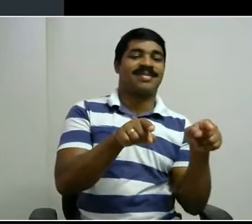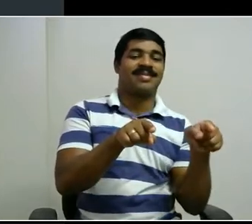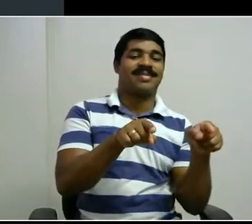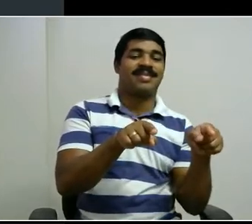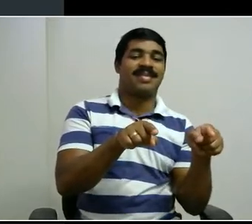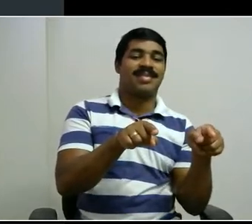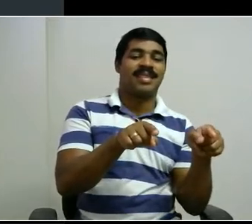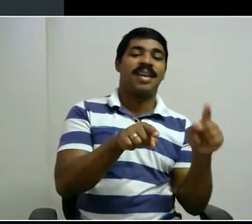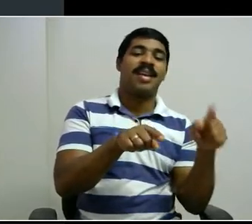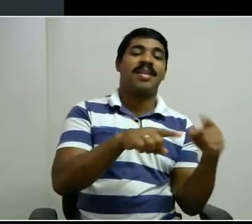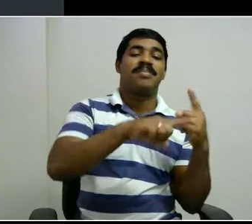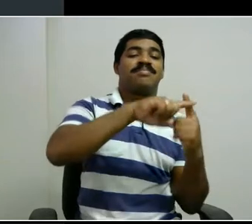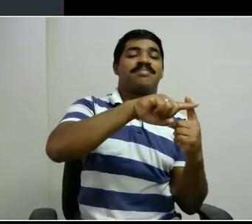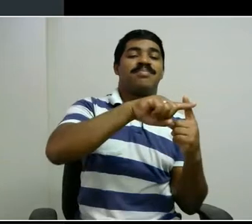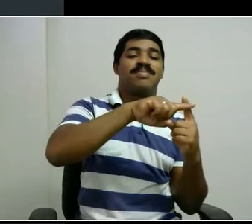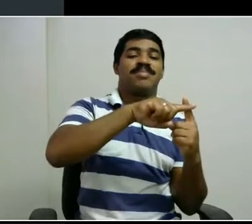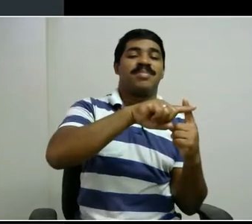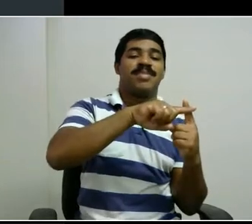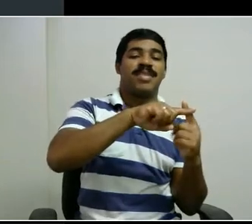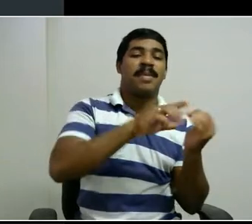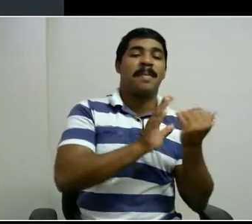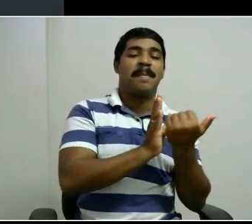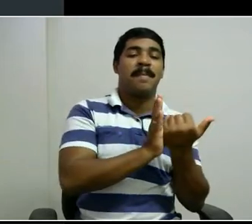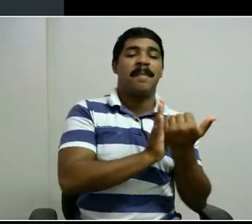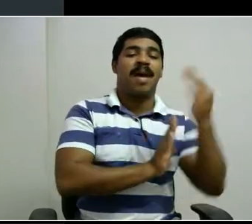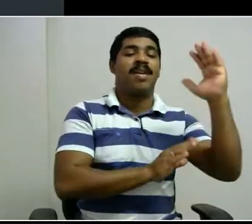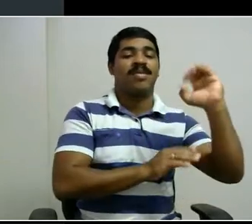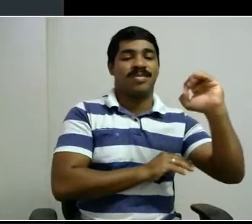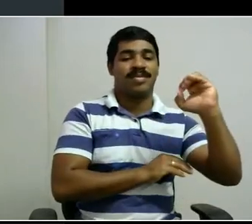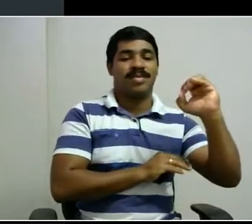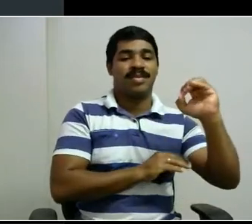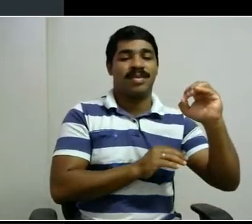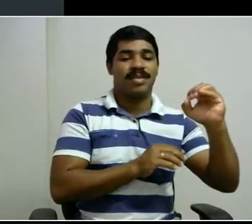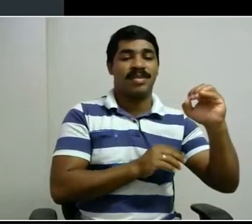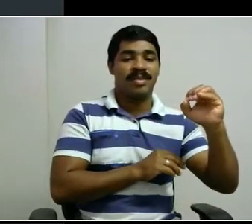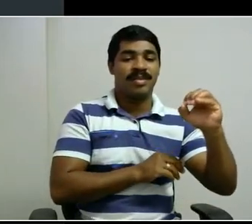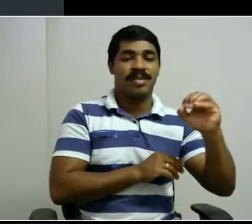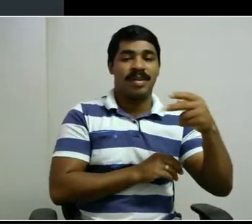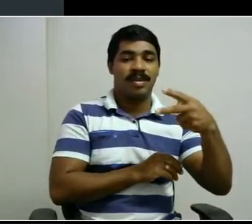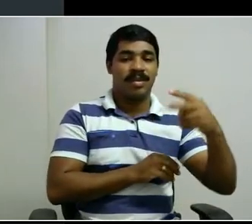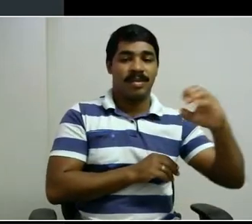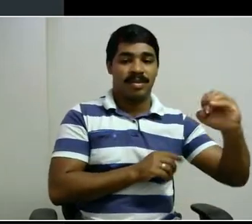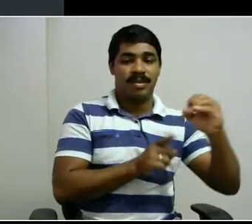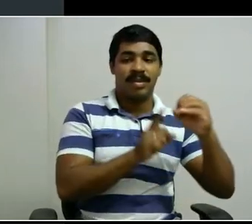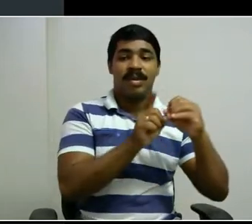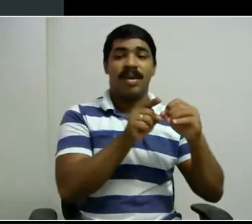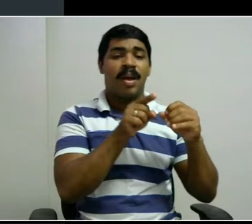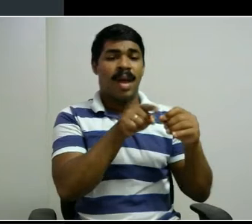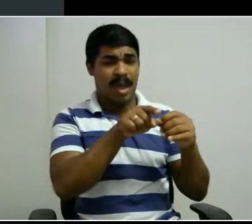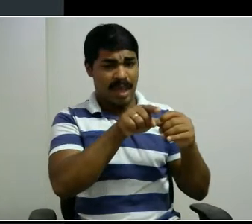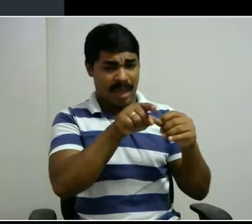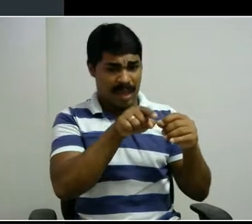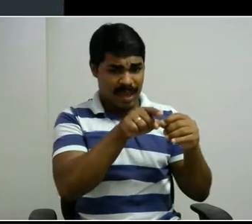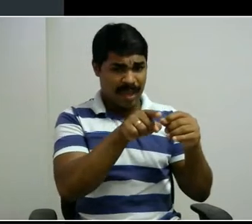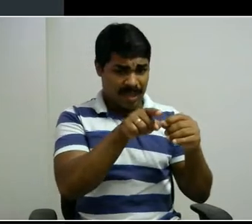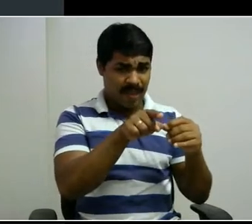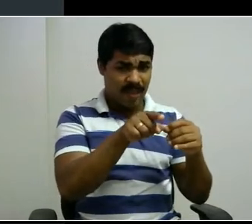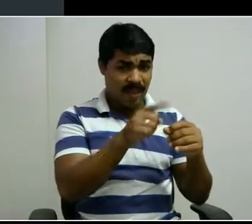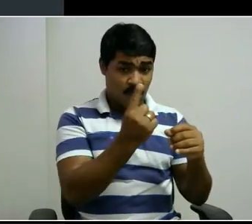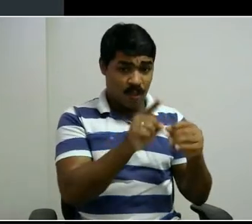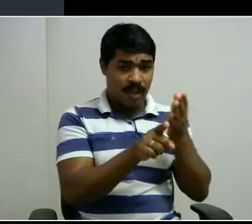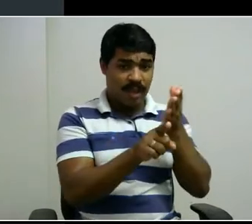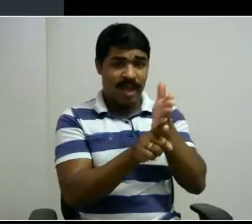valor que ela vai me dar vai ser um valor maior que zero. Se eu pegar qualquer valor menor que 1, substituir na função, na fórmula da